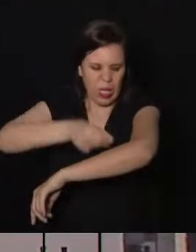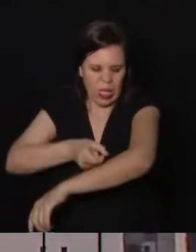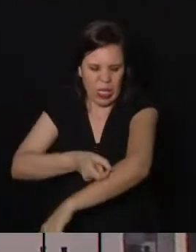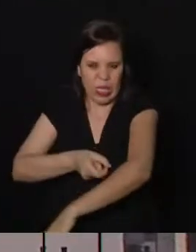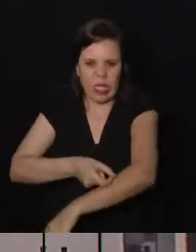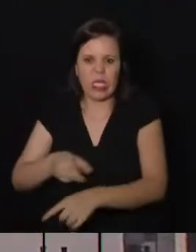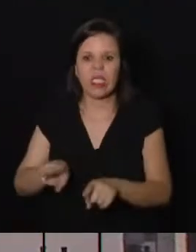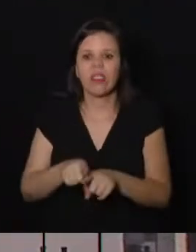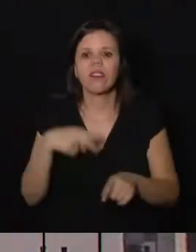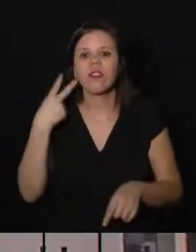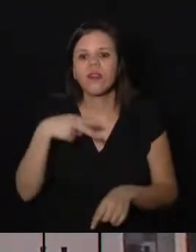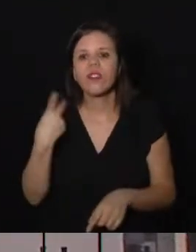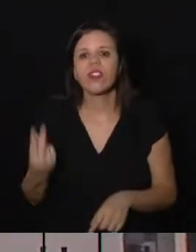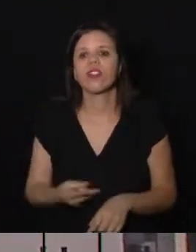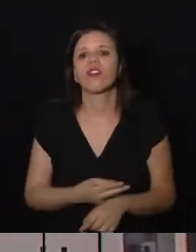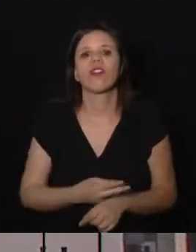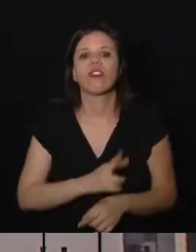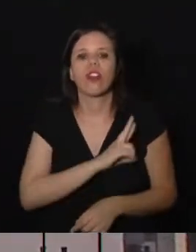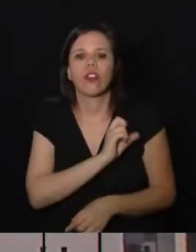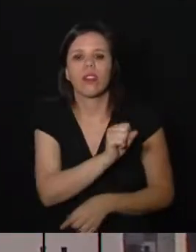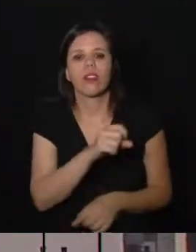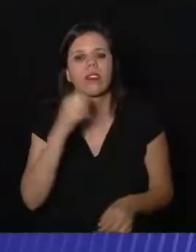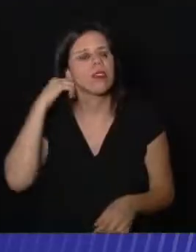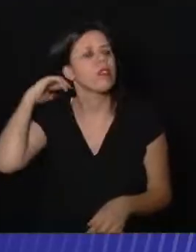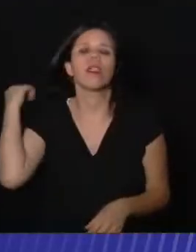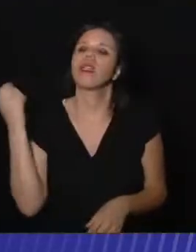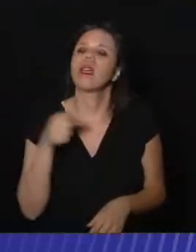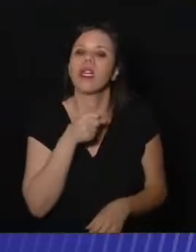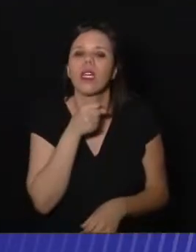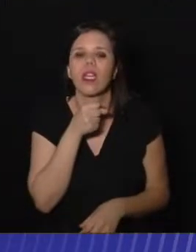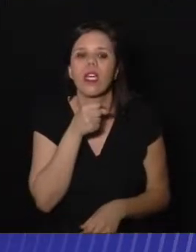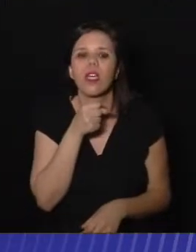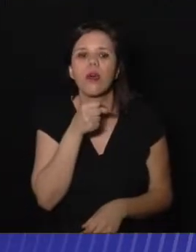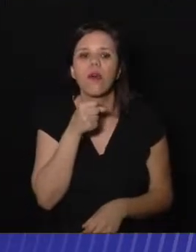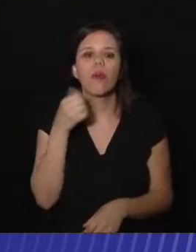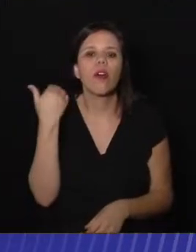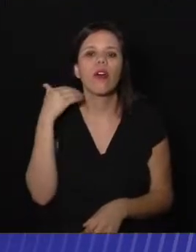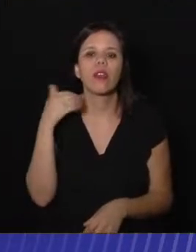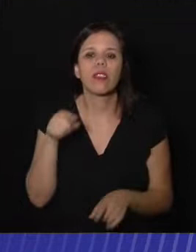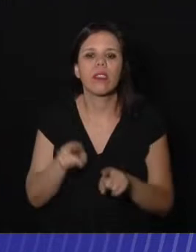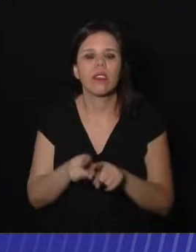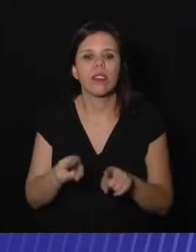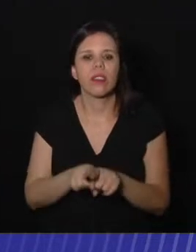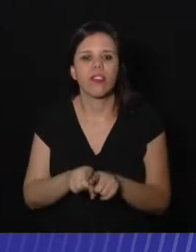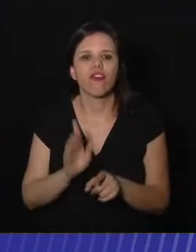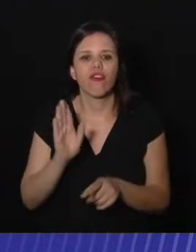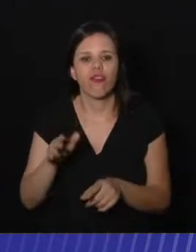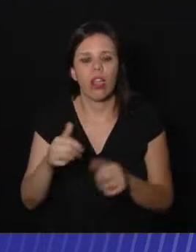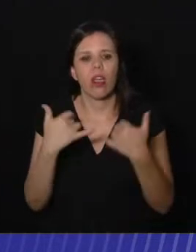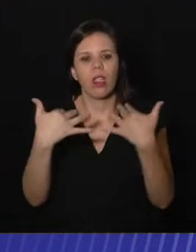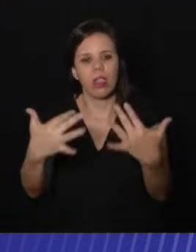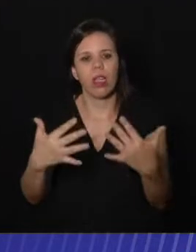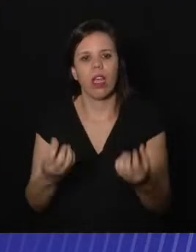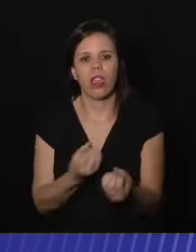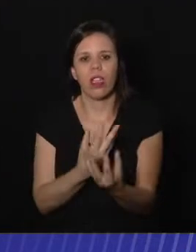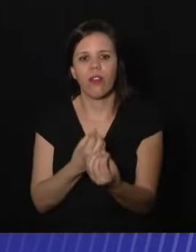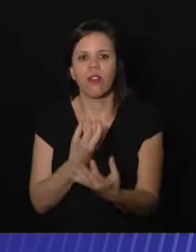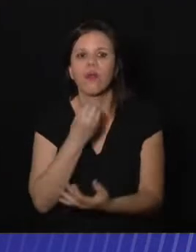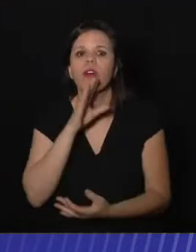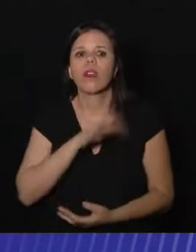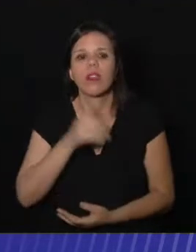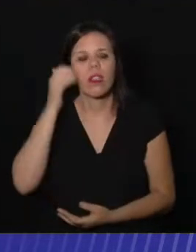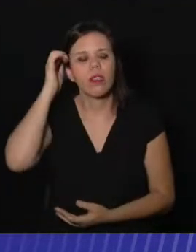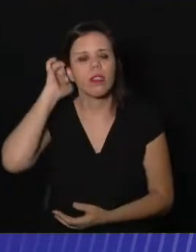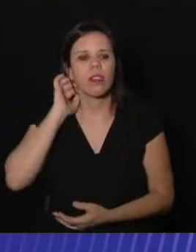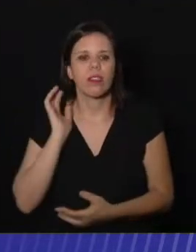do vereador Luiz Rossini. A repórter Rita Maria já está no plenário e tem mais informações. Boa tarde,